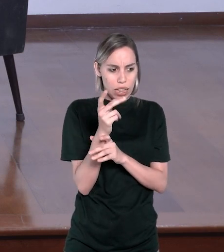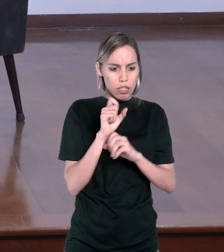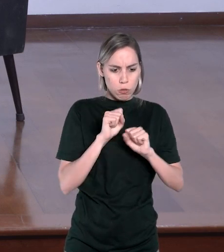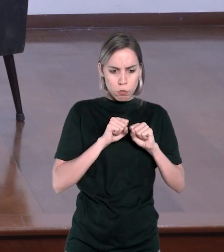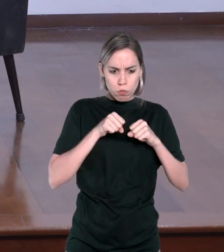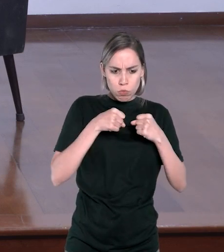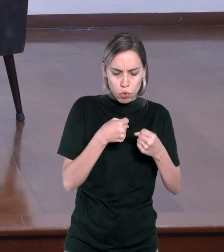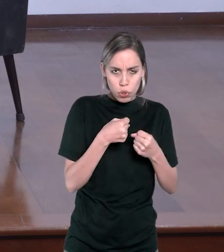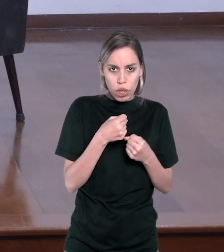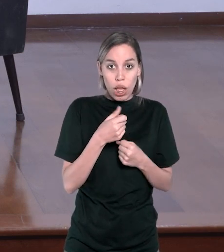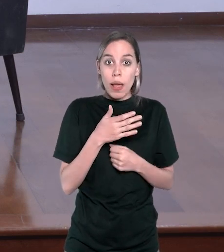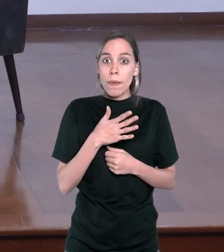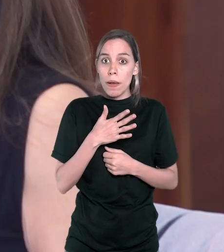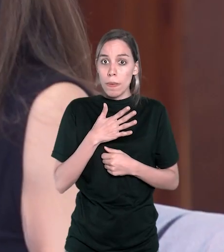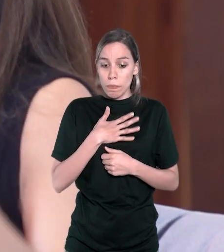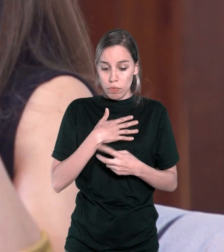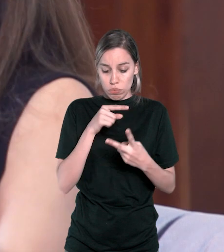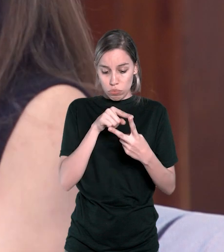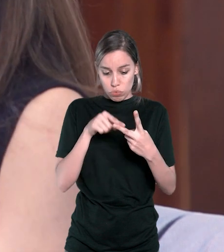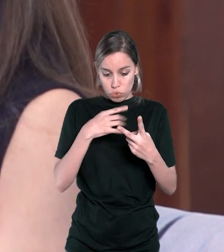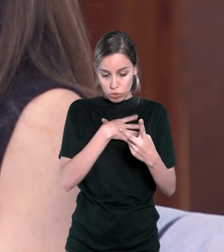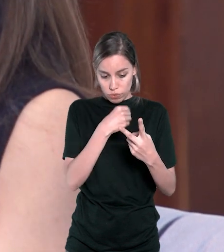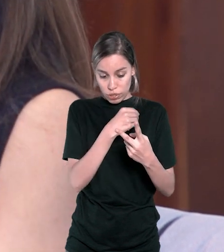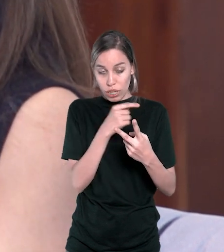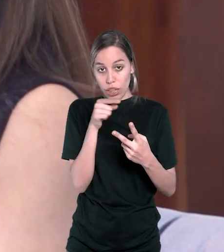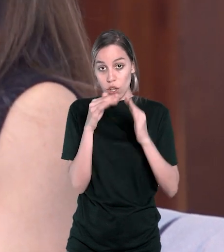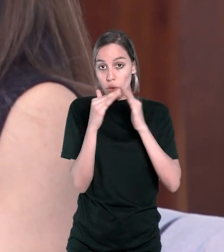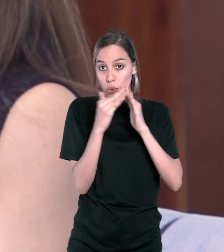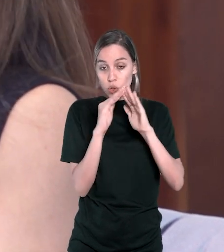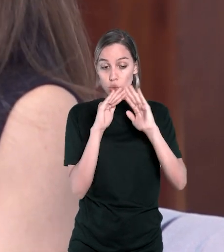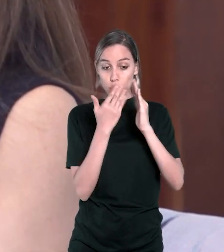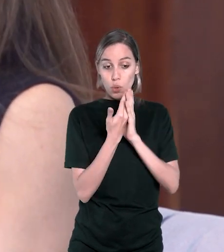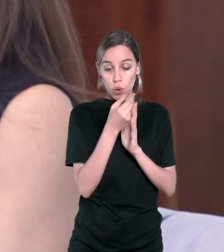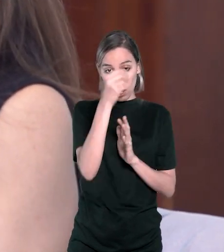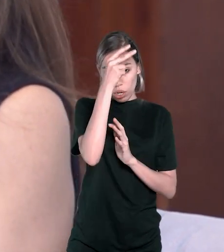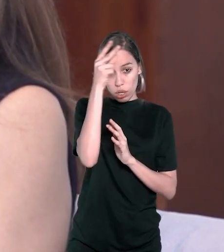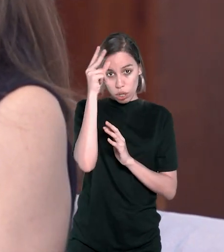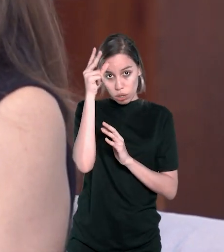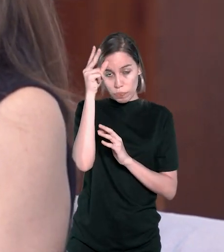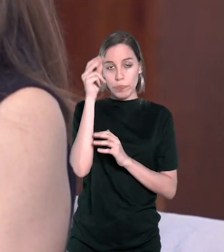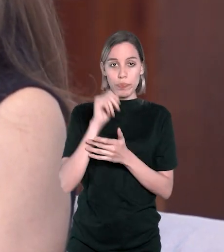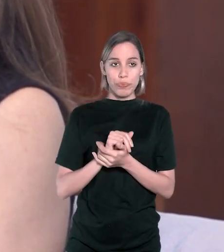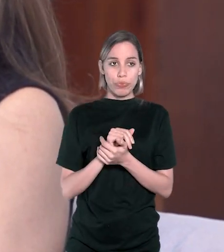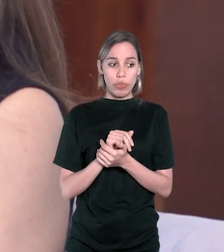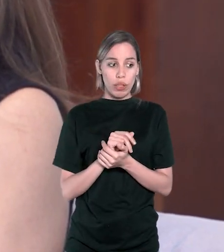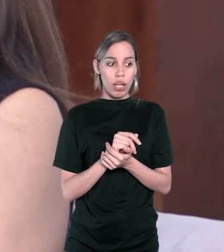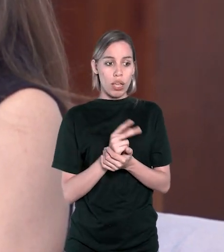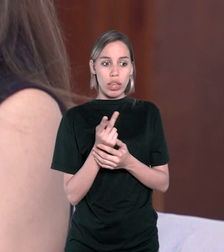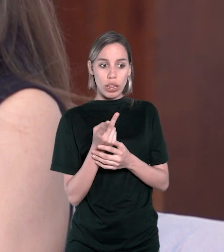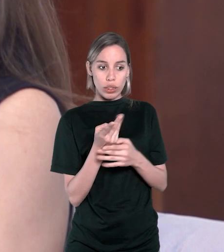são de escolas públicas lá. Além disso, você tem os cursos de escrita criativa, né,